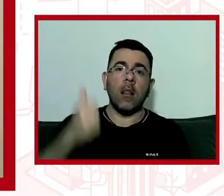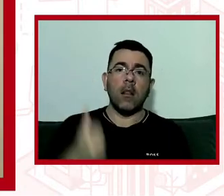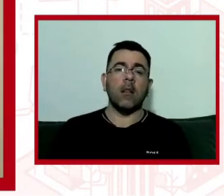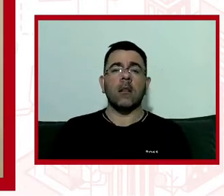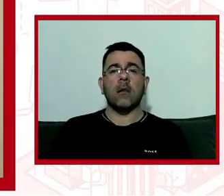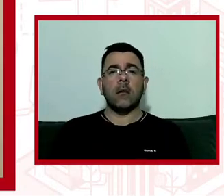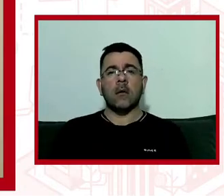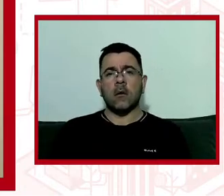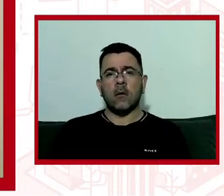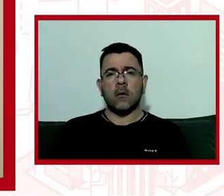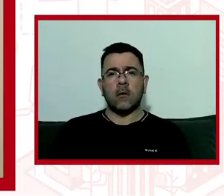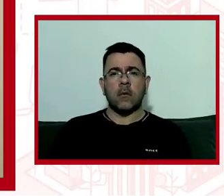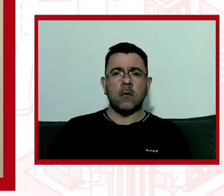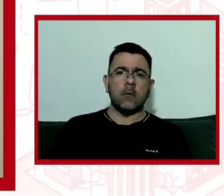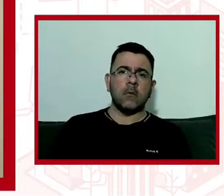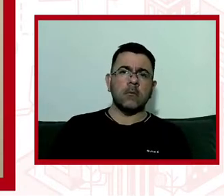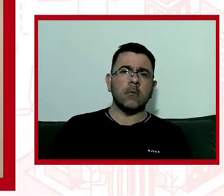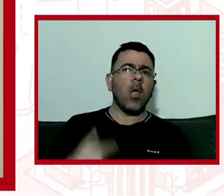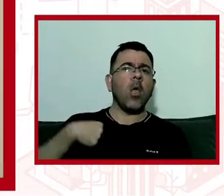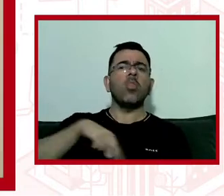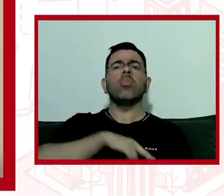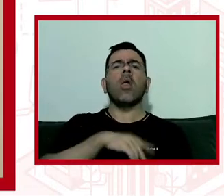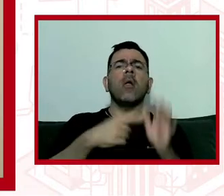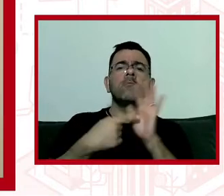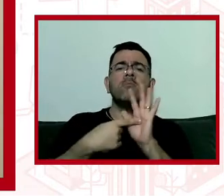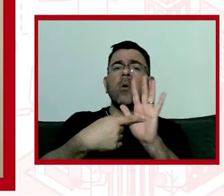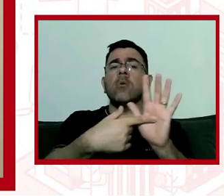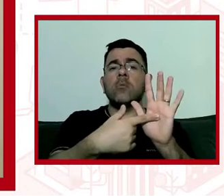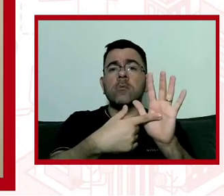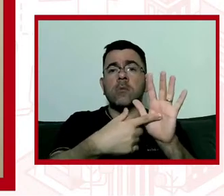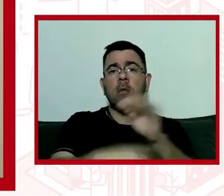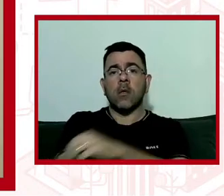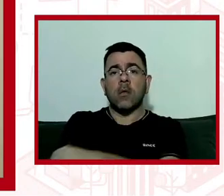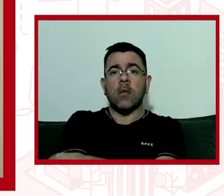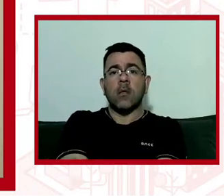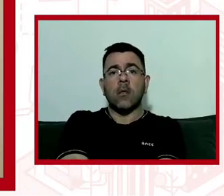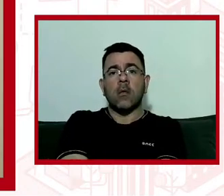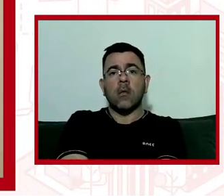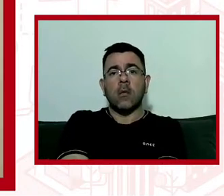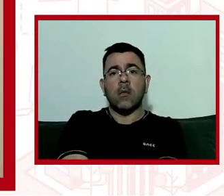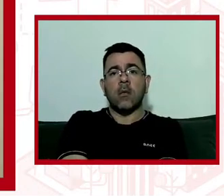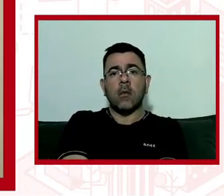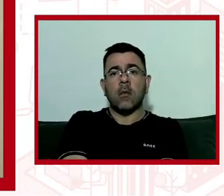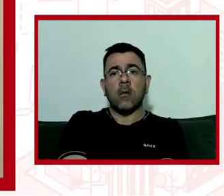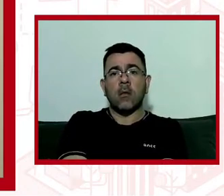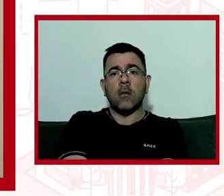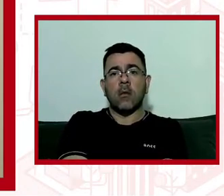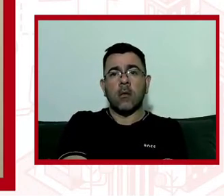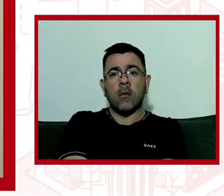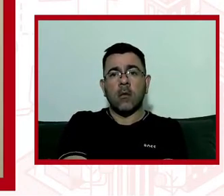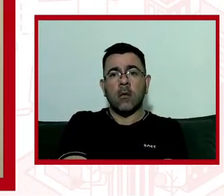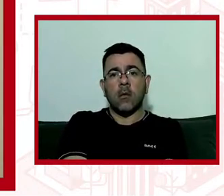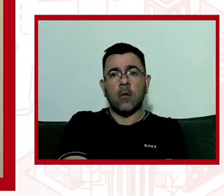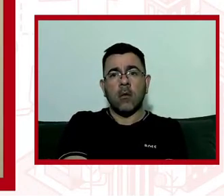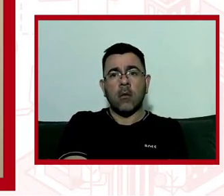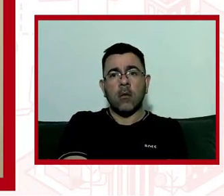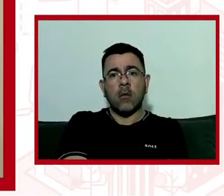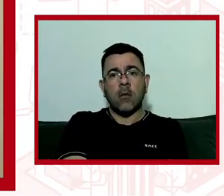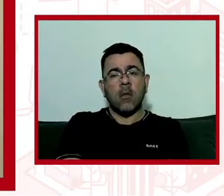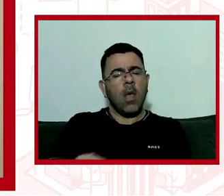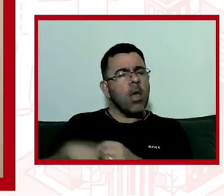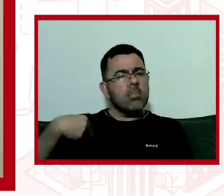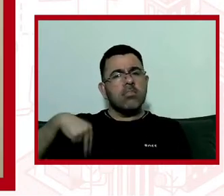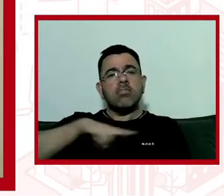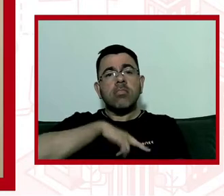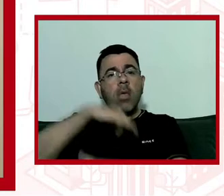Estados Unidos apresentar lá na Califórnia isso que a gente fez eles pediram pra gente apresentar lá então de fato que era uma brincadeira que a gente ia